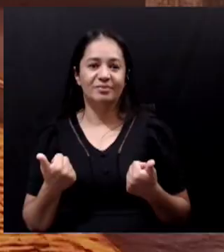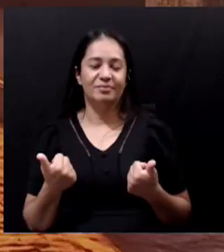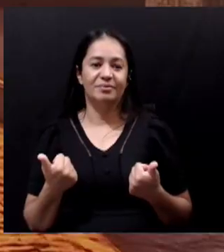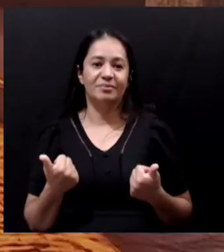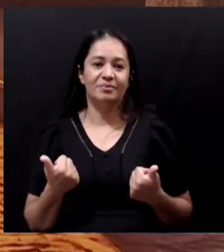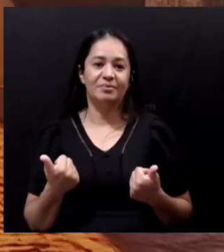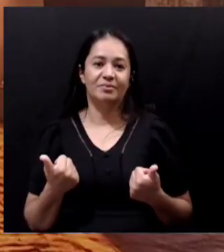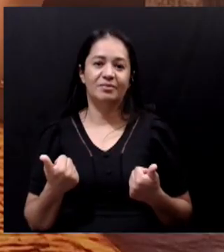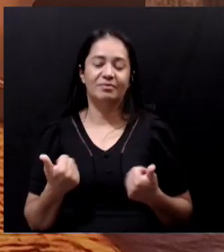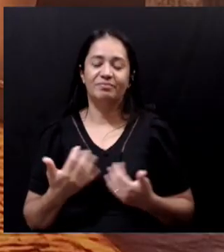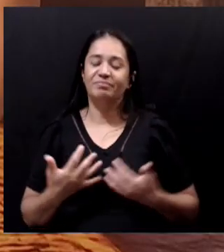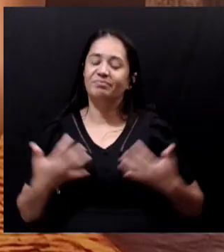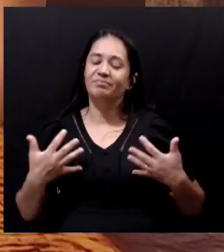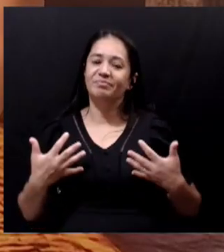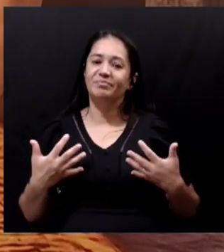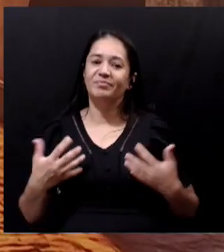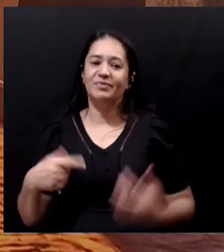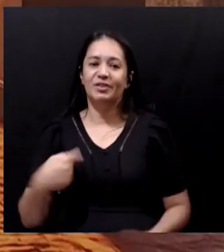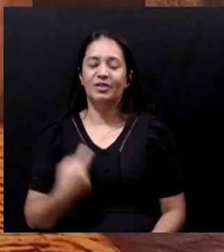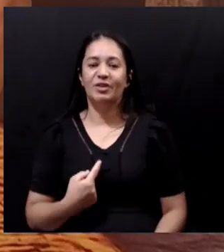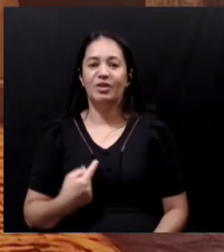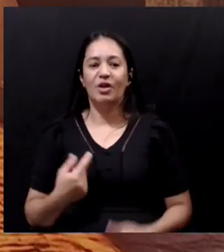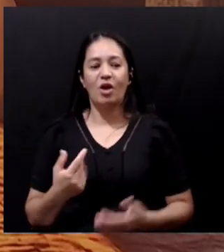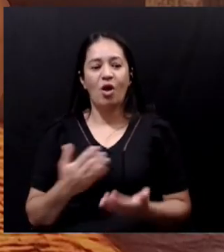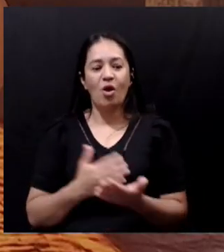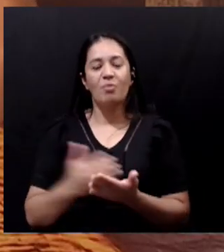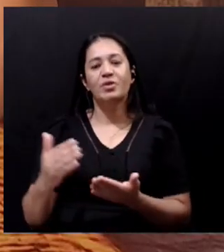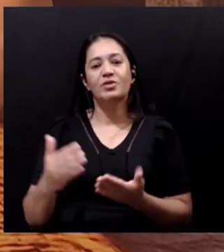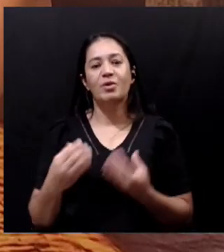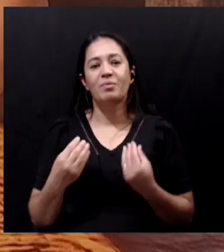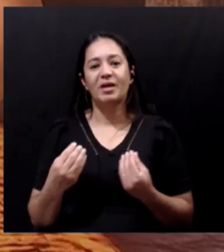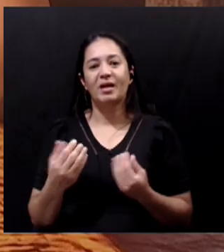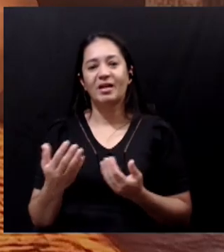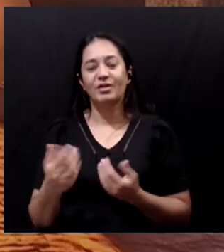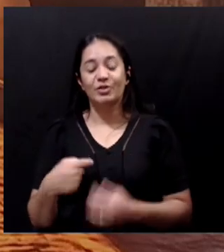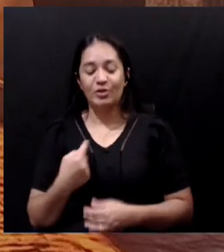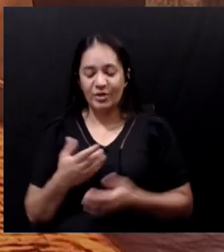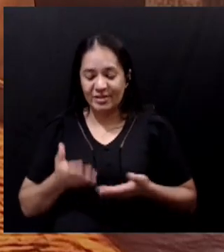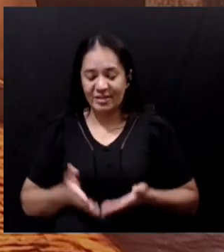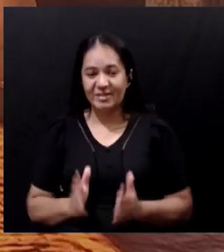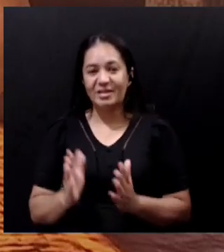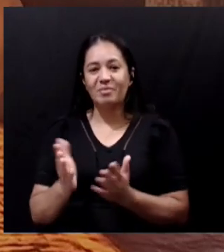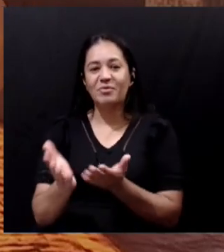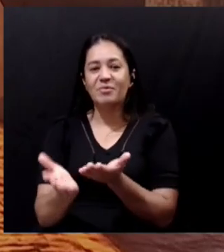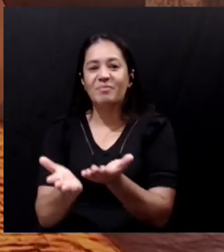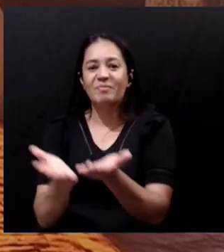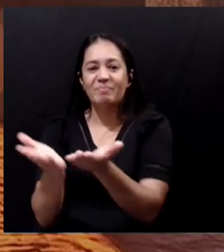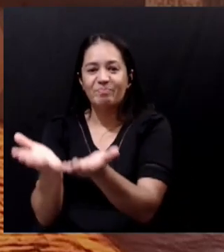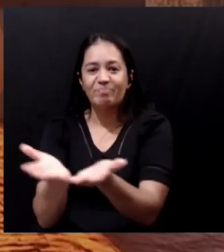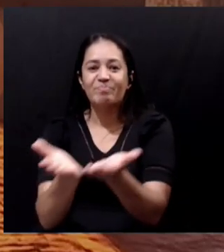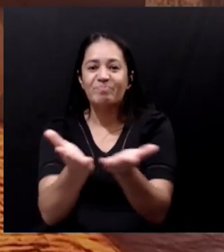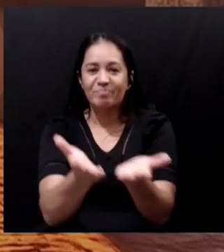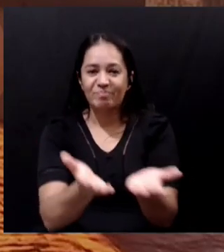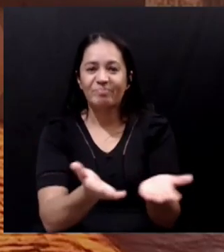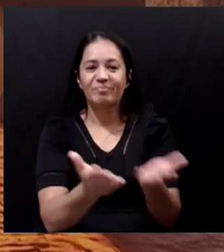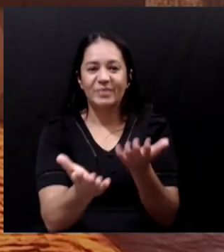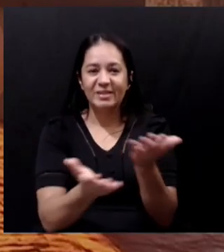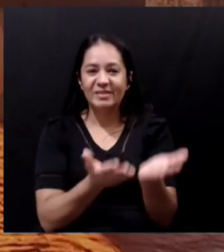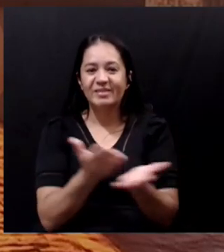satisfatória. A gente acho que nasceu para servir, né? Então a gente tem que dar